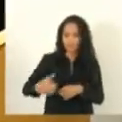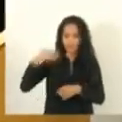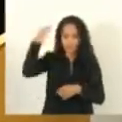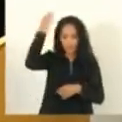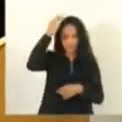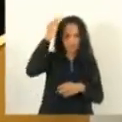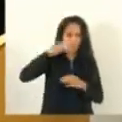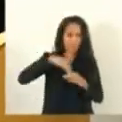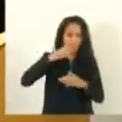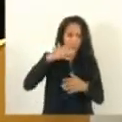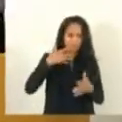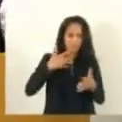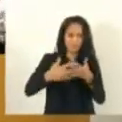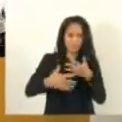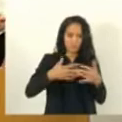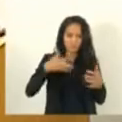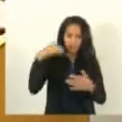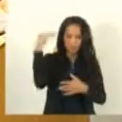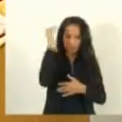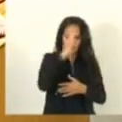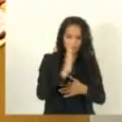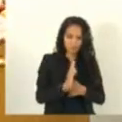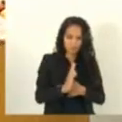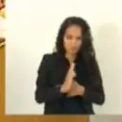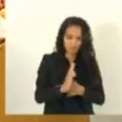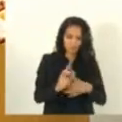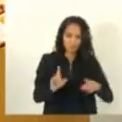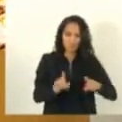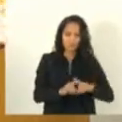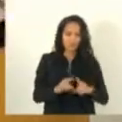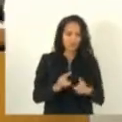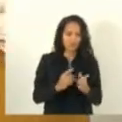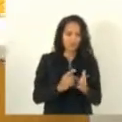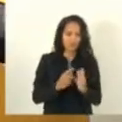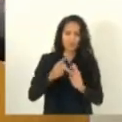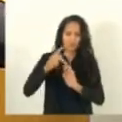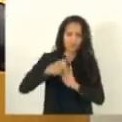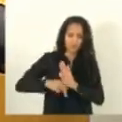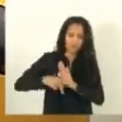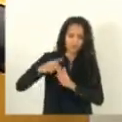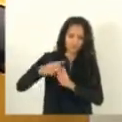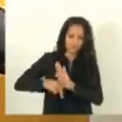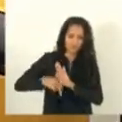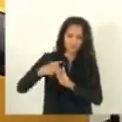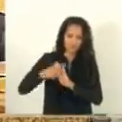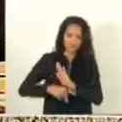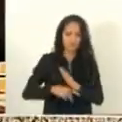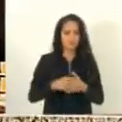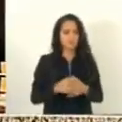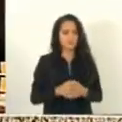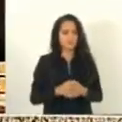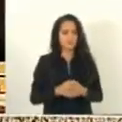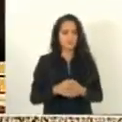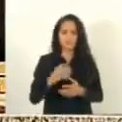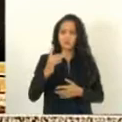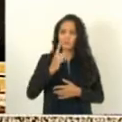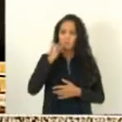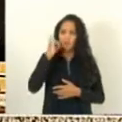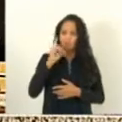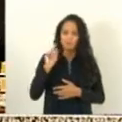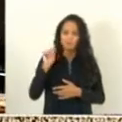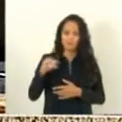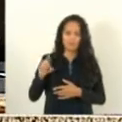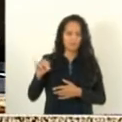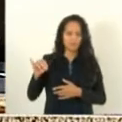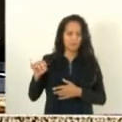mais transparente do Brasil. Obrigado, e o projeto tem vício de iniciativa. Vossa Excelência, só isso que eu queria justificar. Quer falar o deputado Fabrício Gandini. Obrigado, deputado.